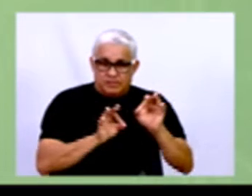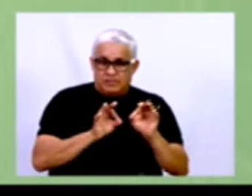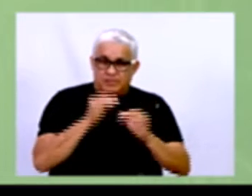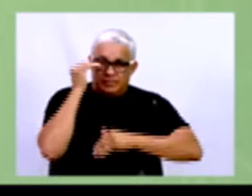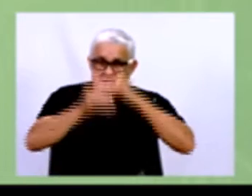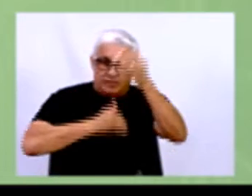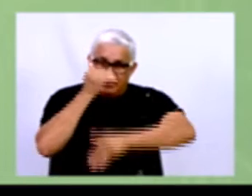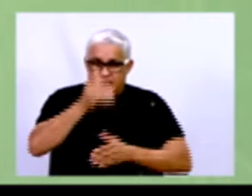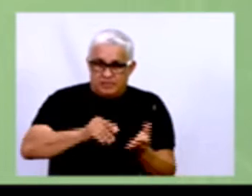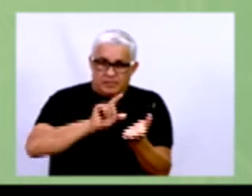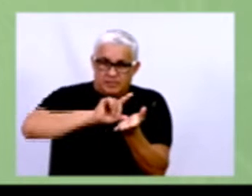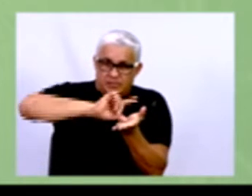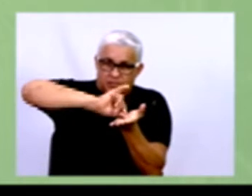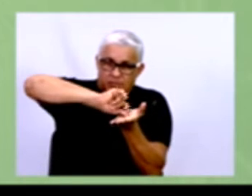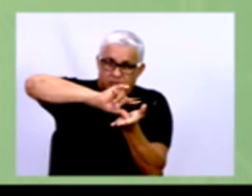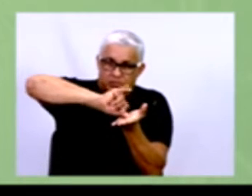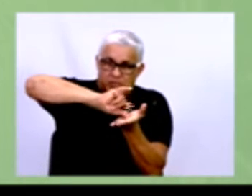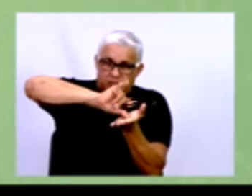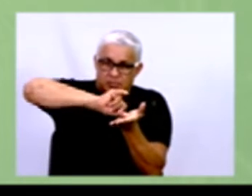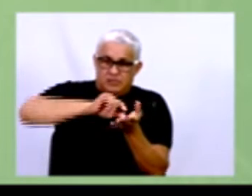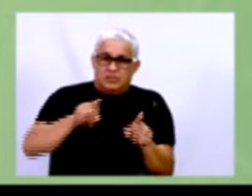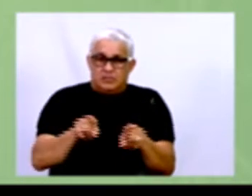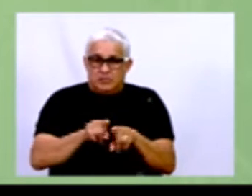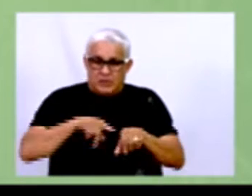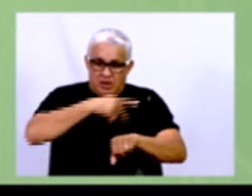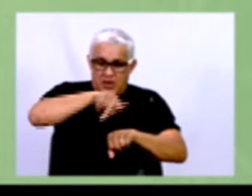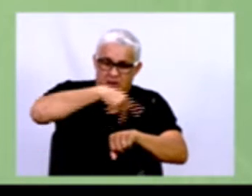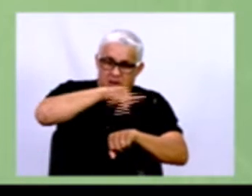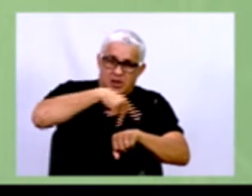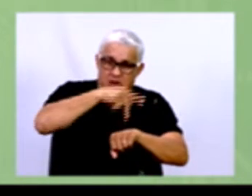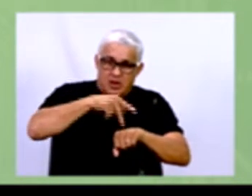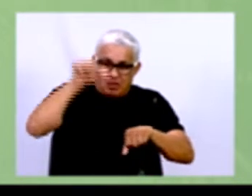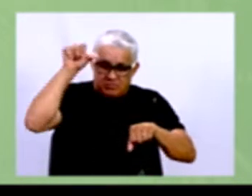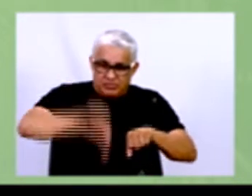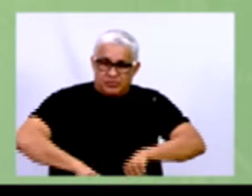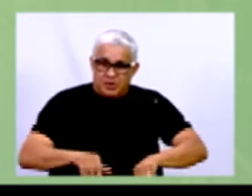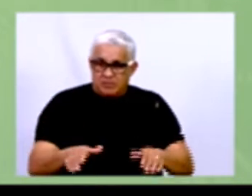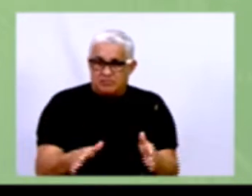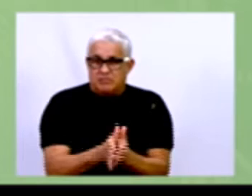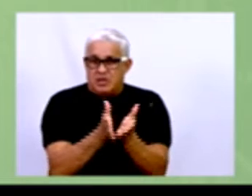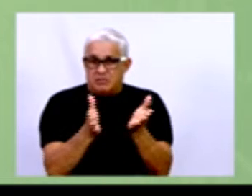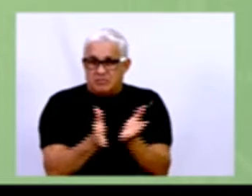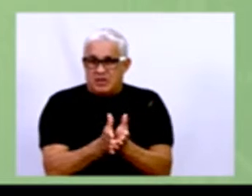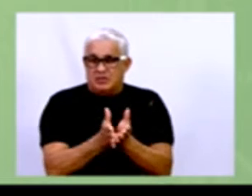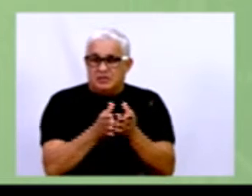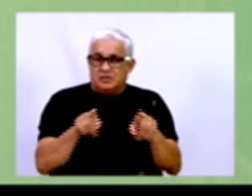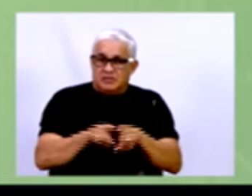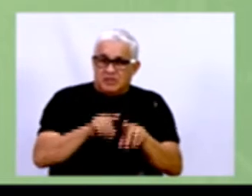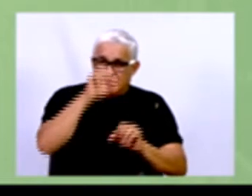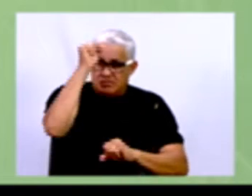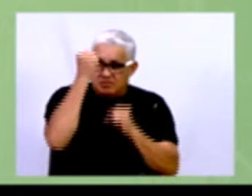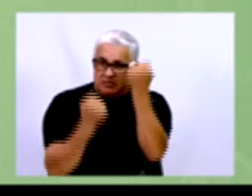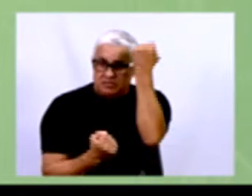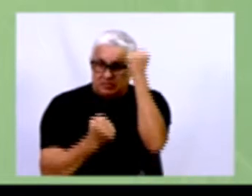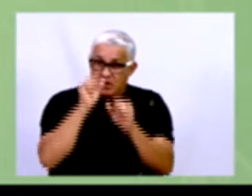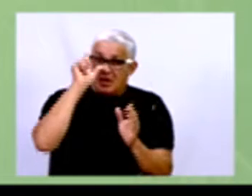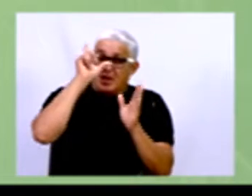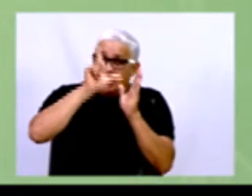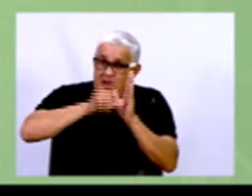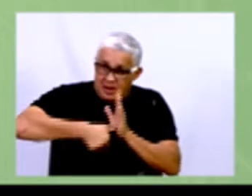sistema capitalista. Os países subdesenvolvidos tiveram um processo de industrialização